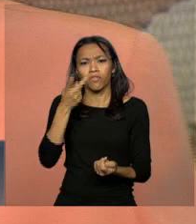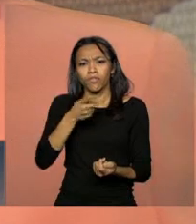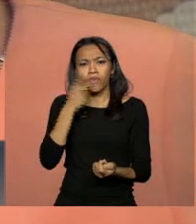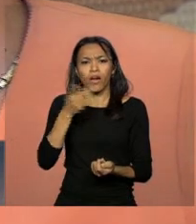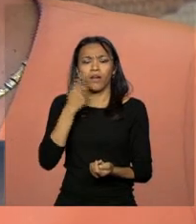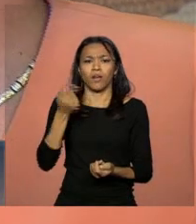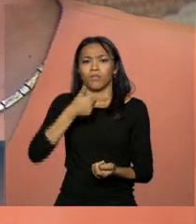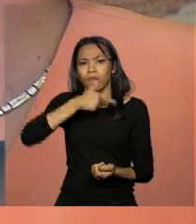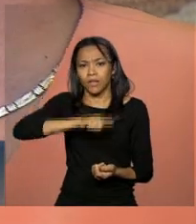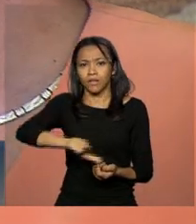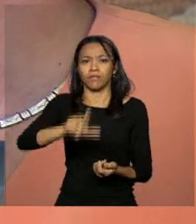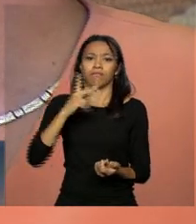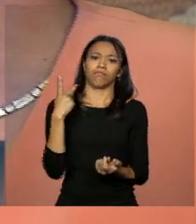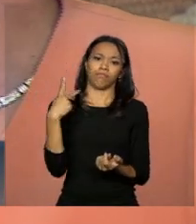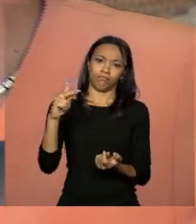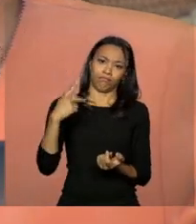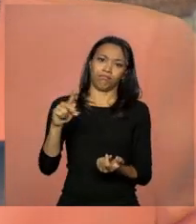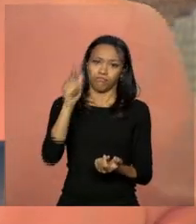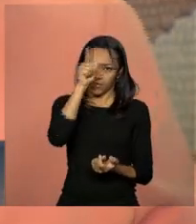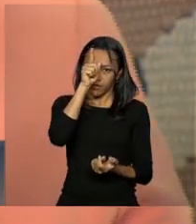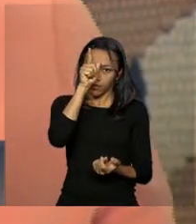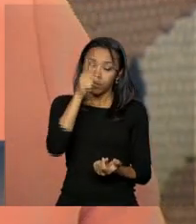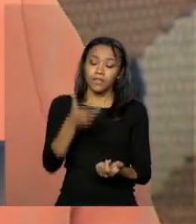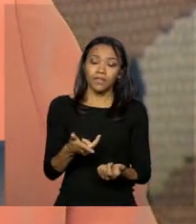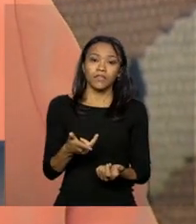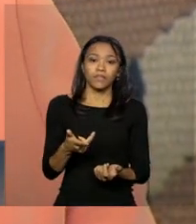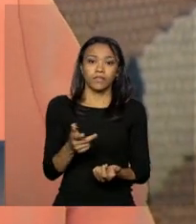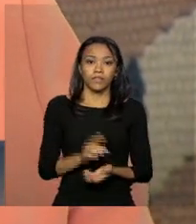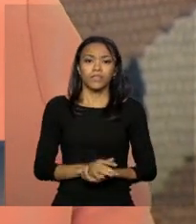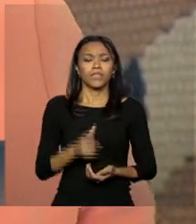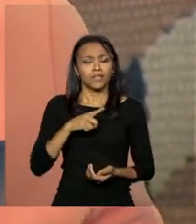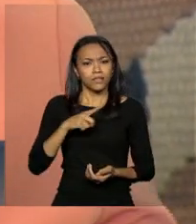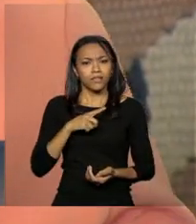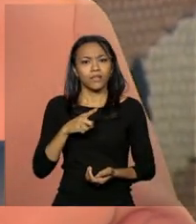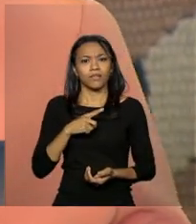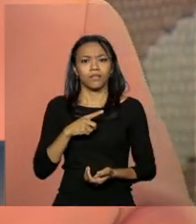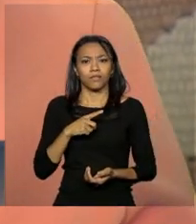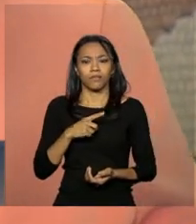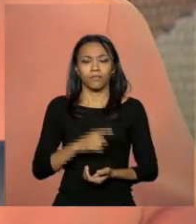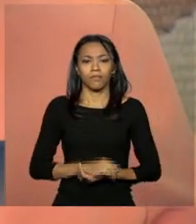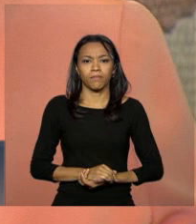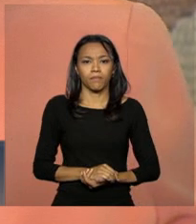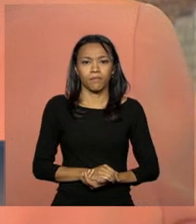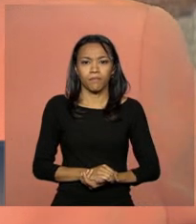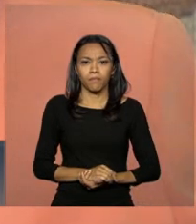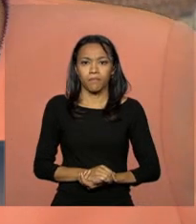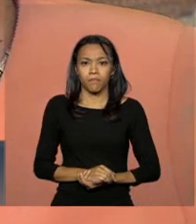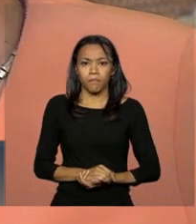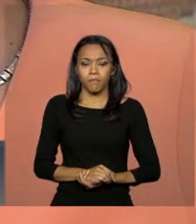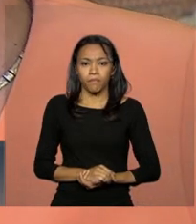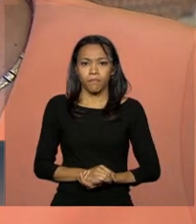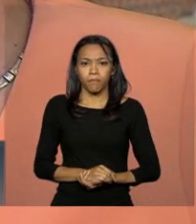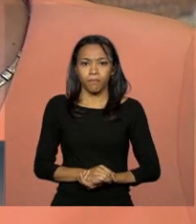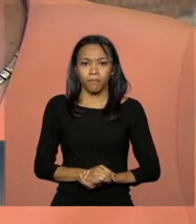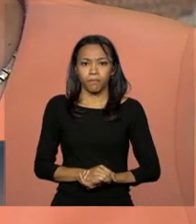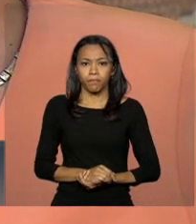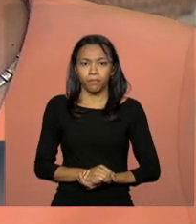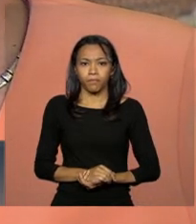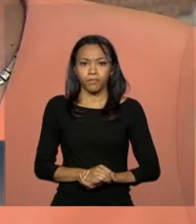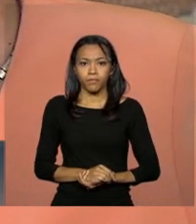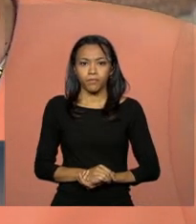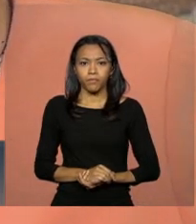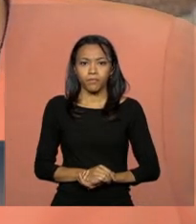que têm origem na Alemanha, um fundamento qualquer,